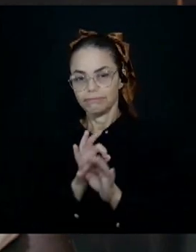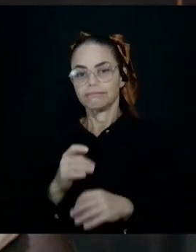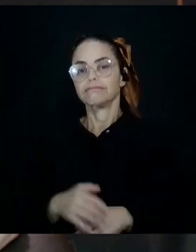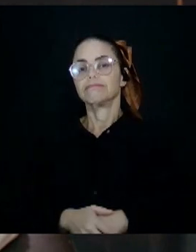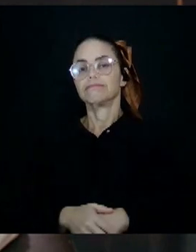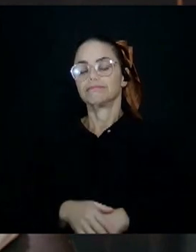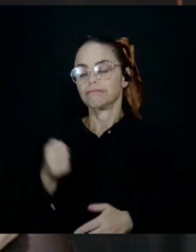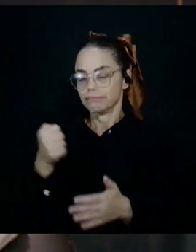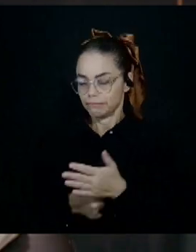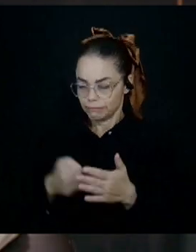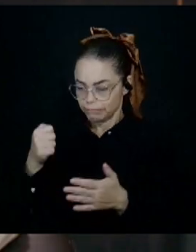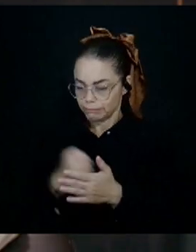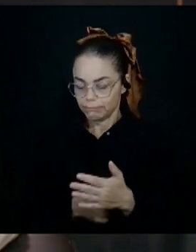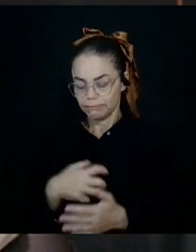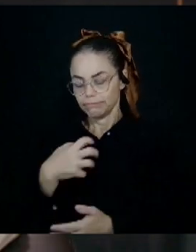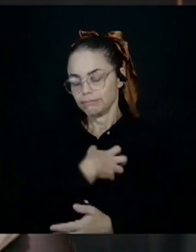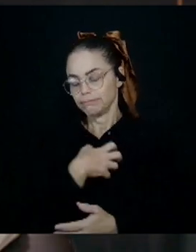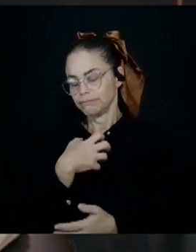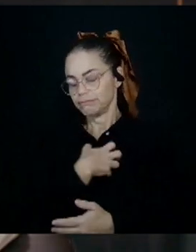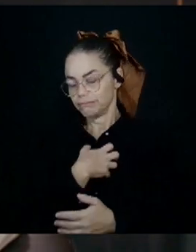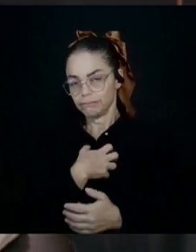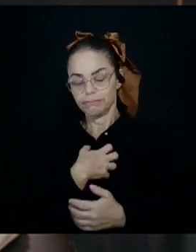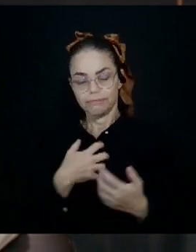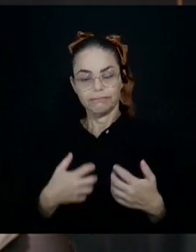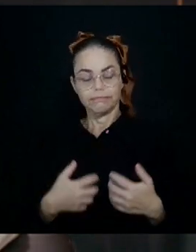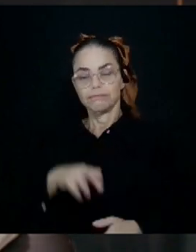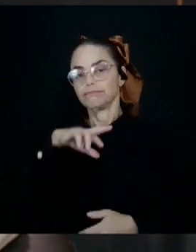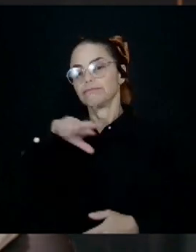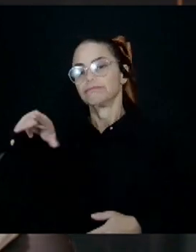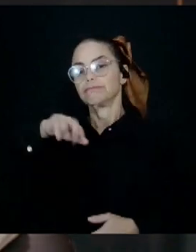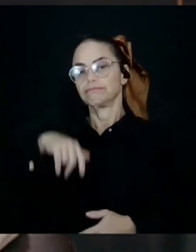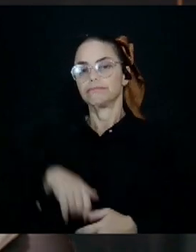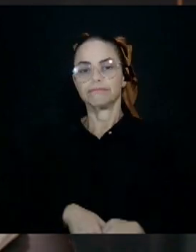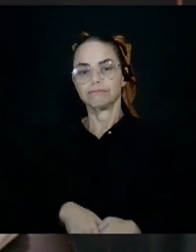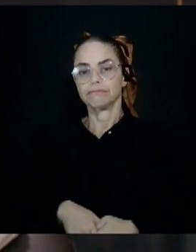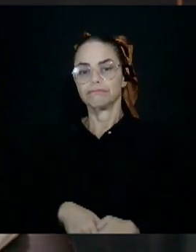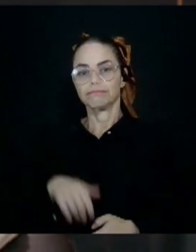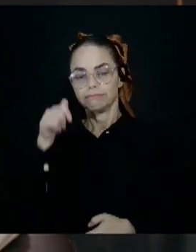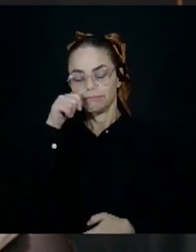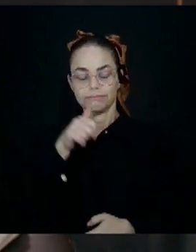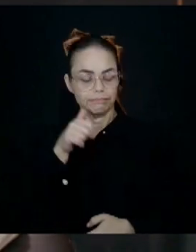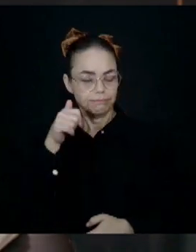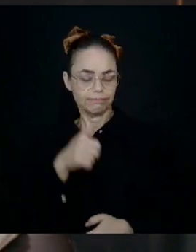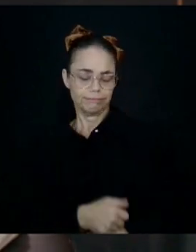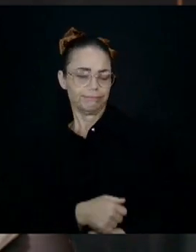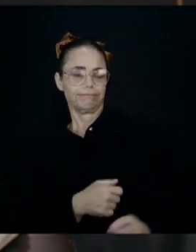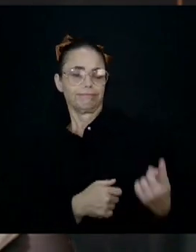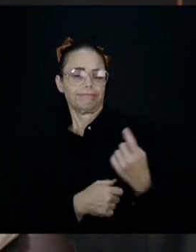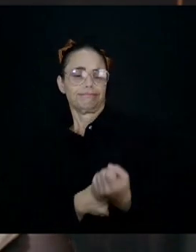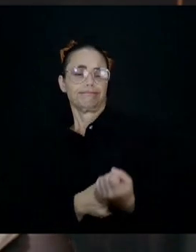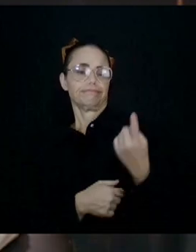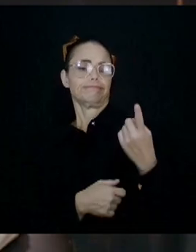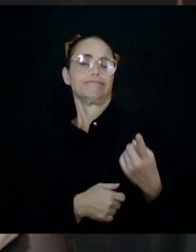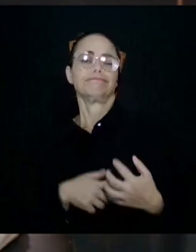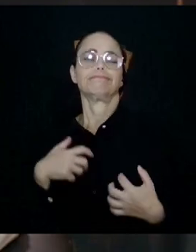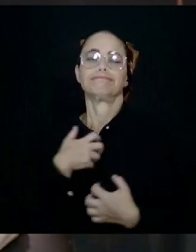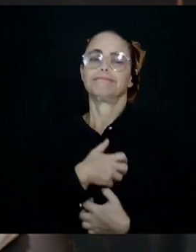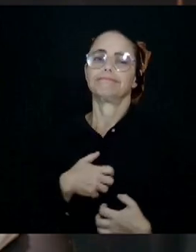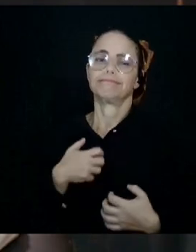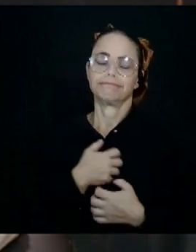esse sentimento de inadequação, e aí vem outra mulher se incomodar com aquilo, né? Então é complicado.